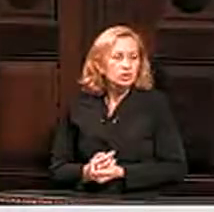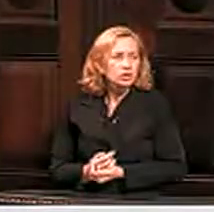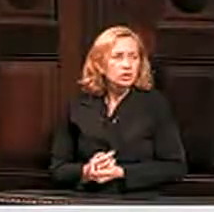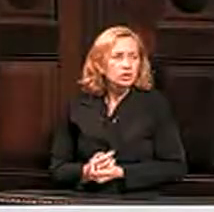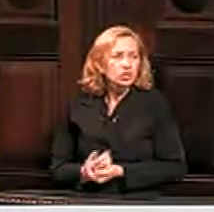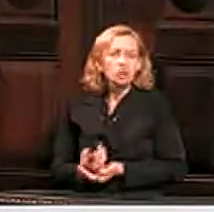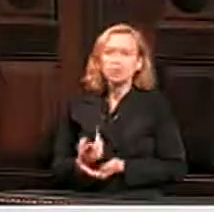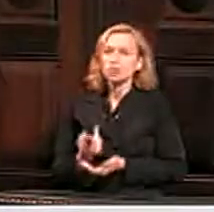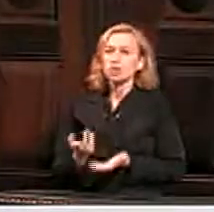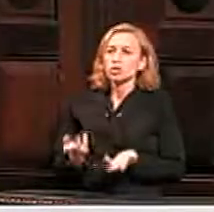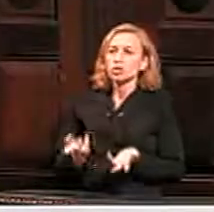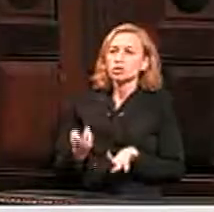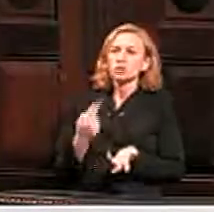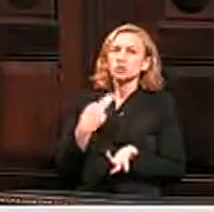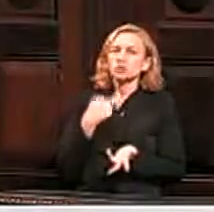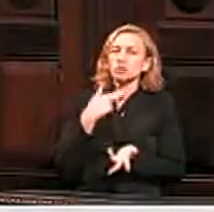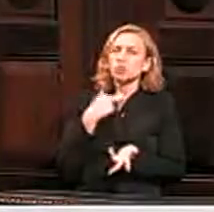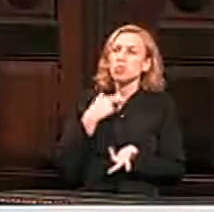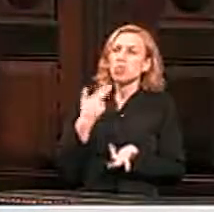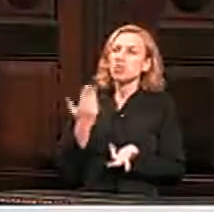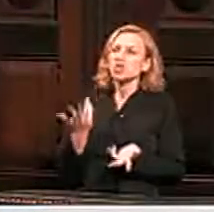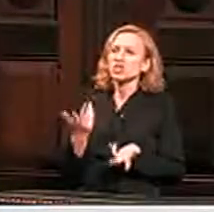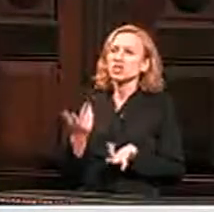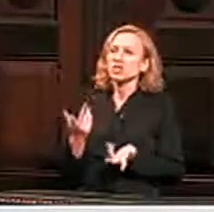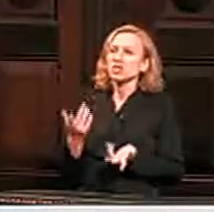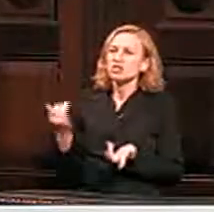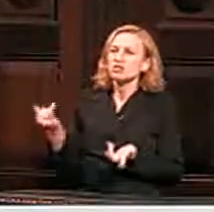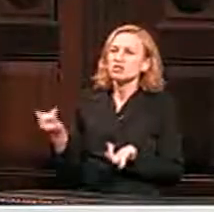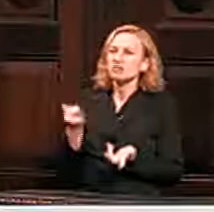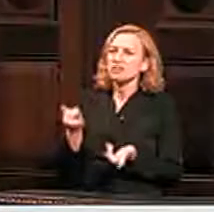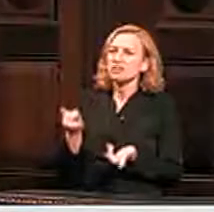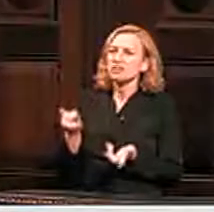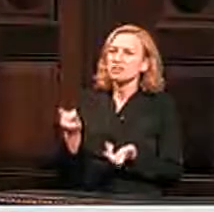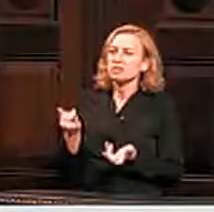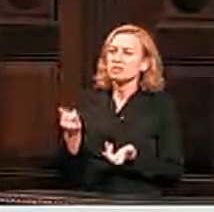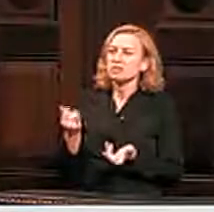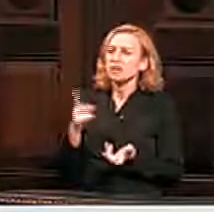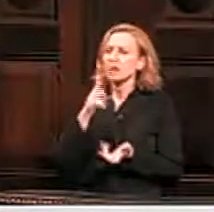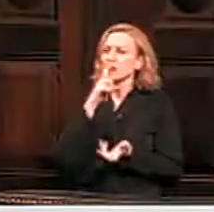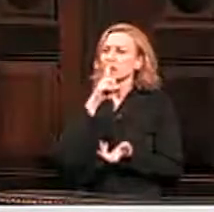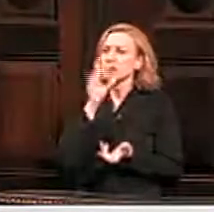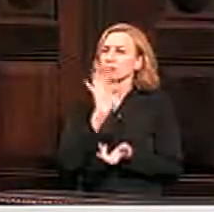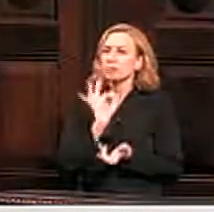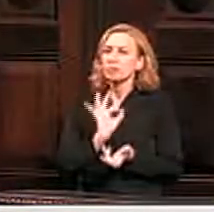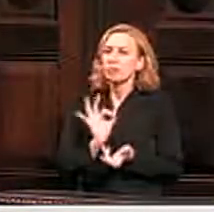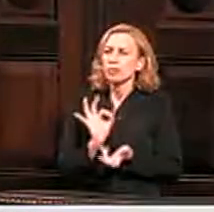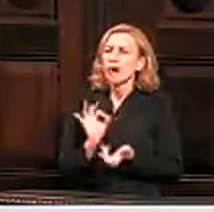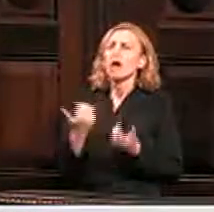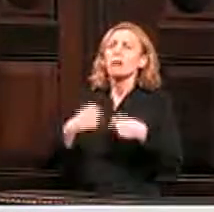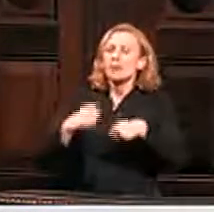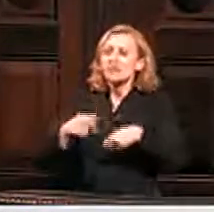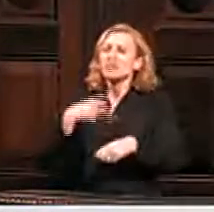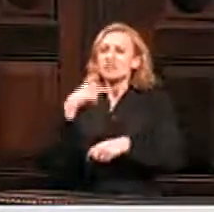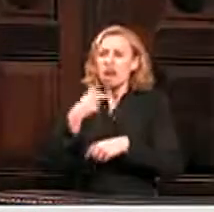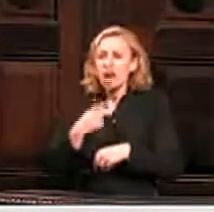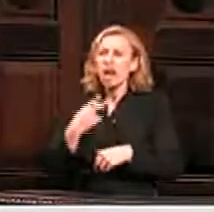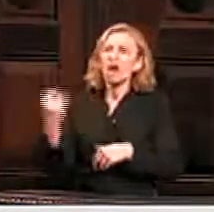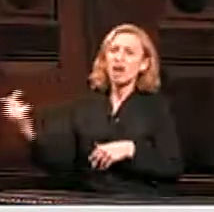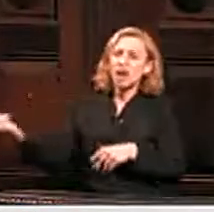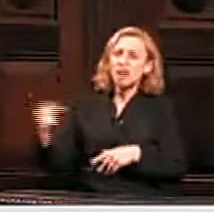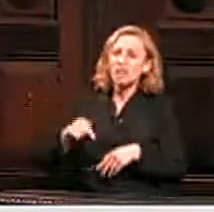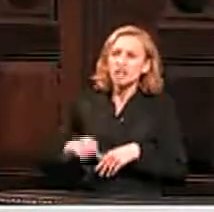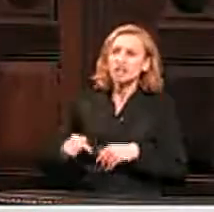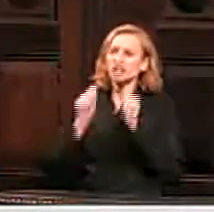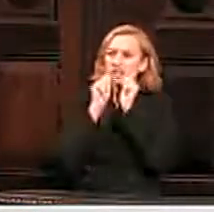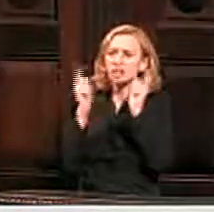não pode vir aqui para a Assembleia Legislativa sem dizer de onde que será reposto aquilo que deixa